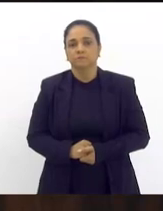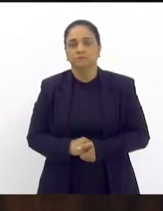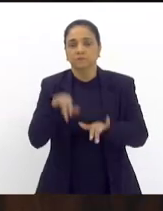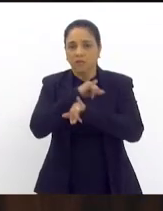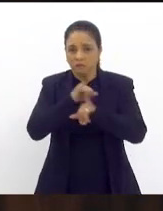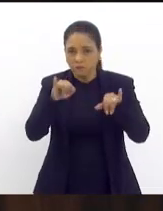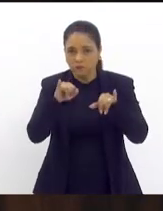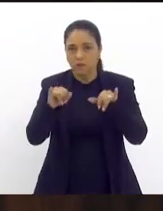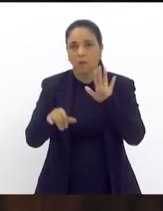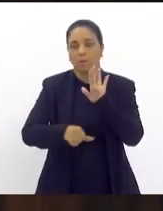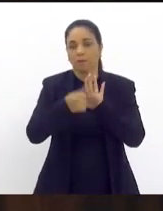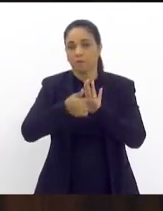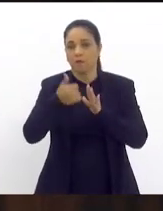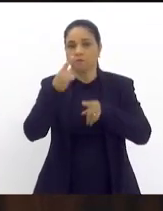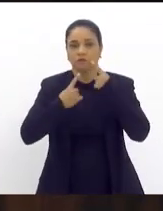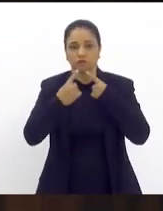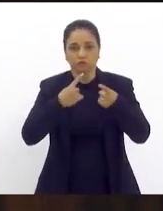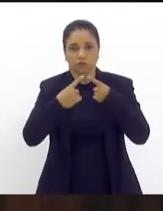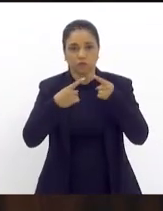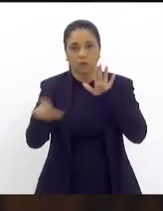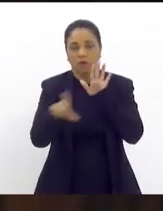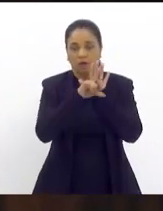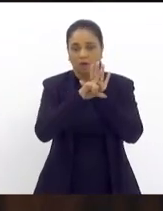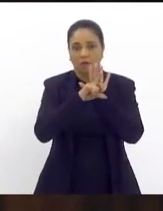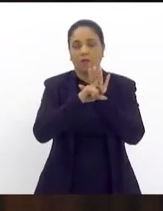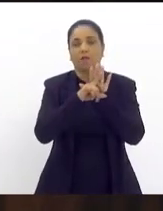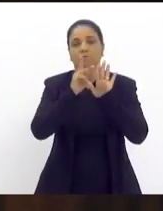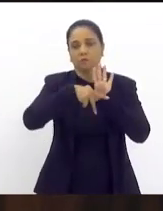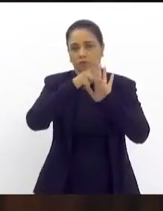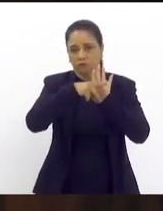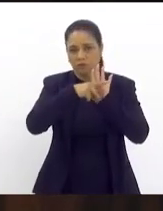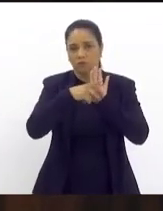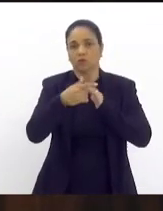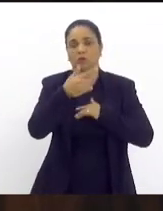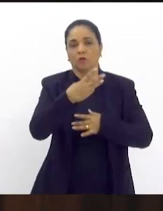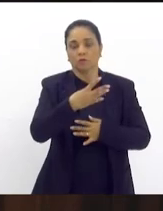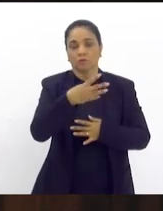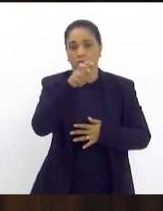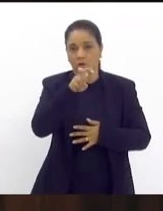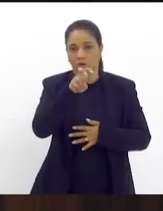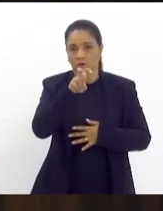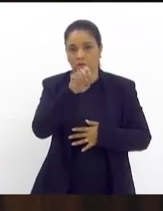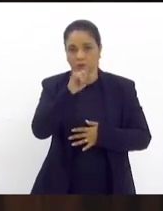em primeira discussão projeto de lei 4351 de 2018